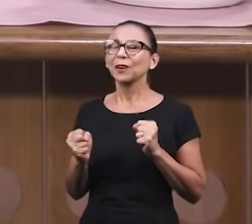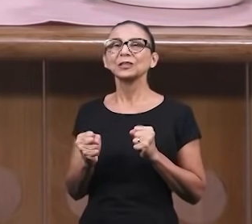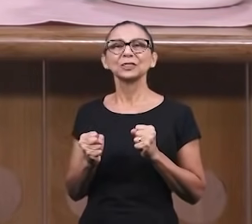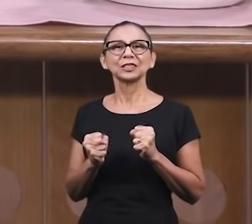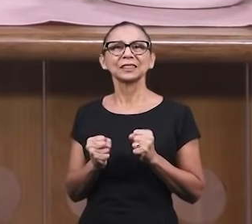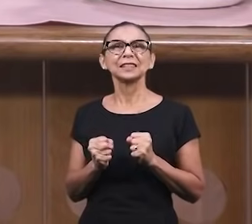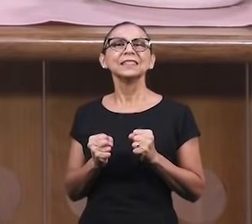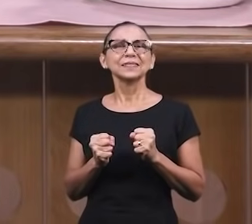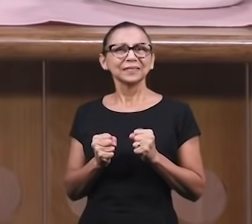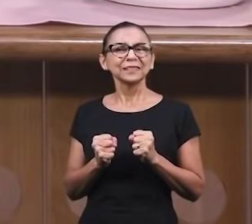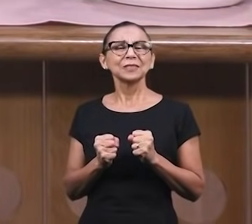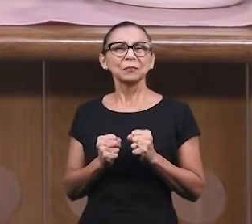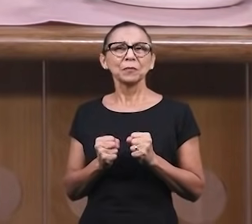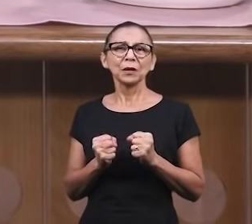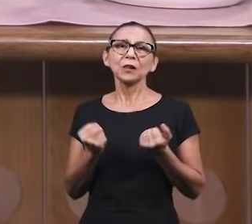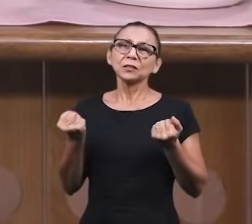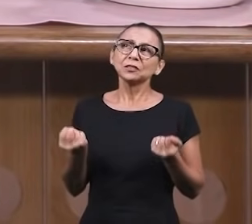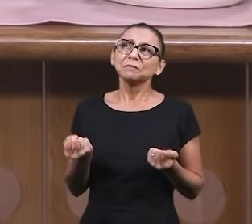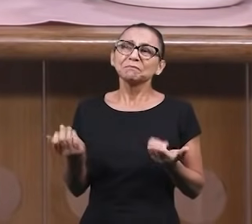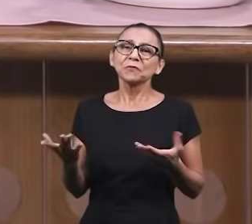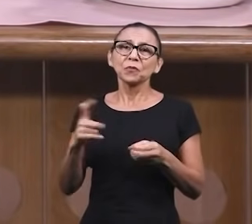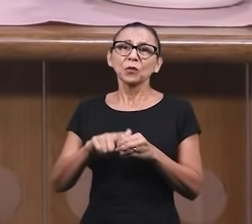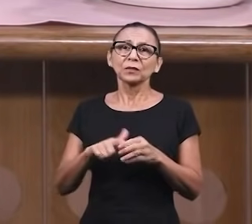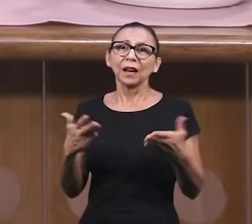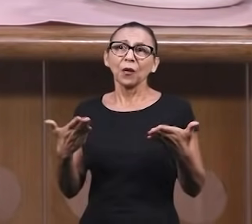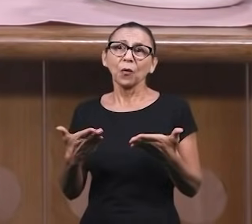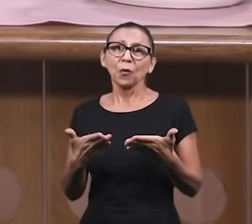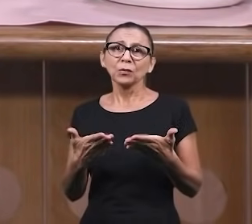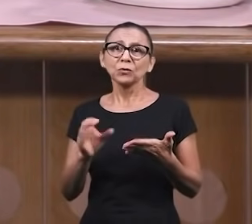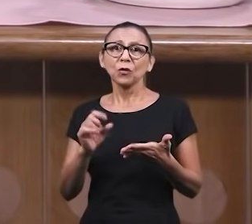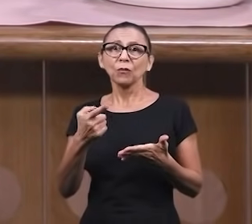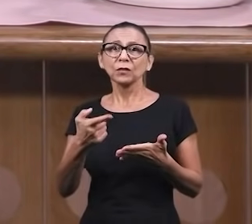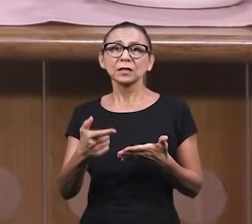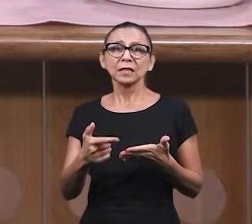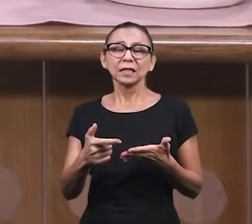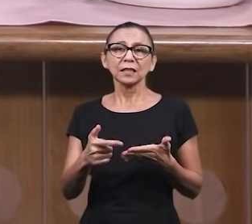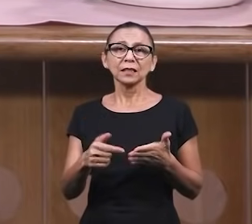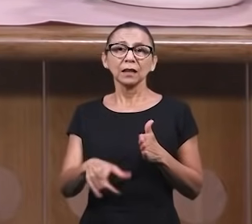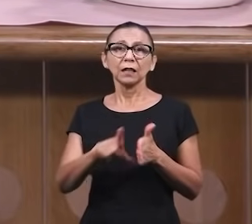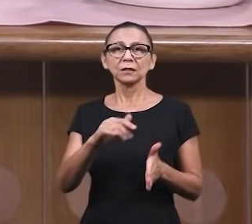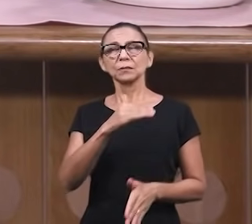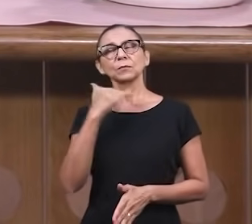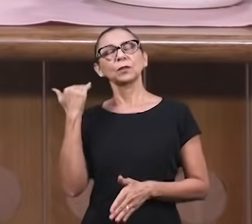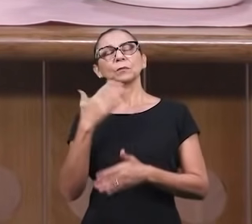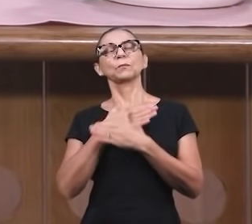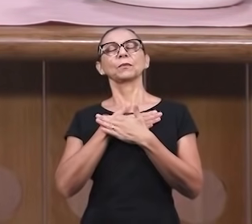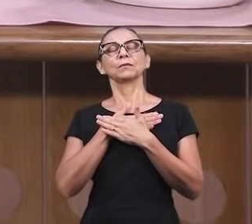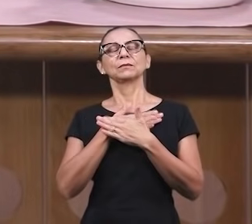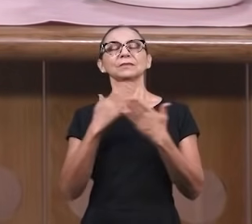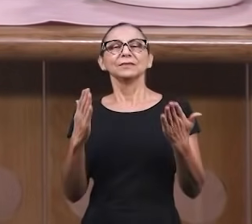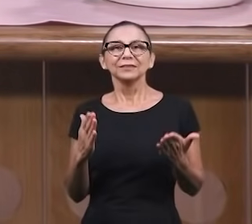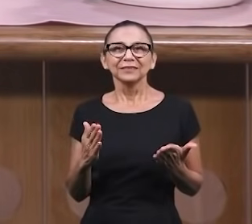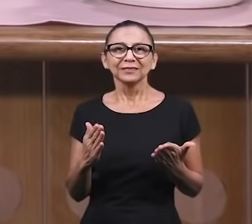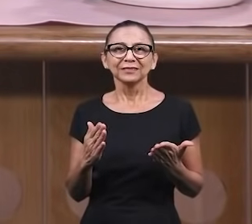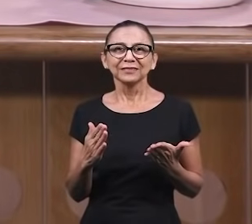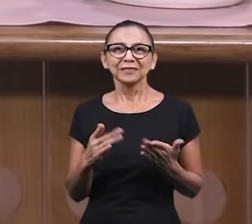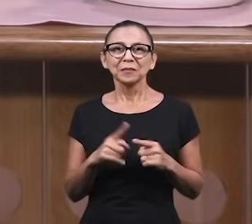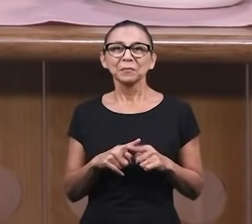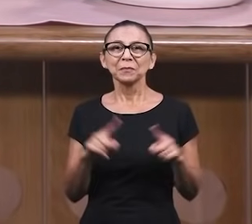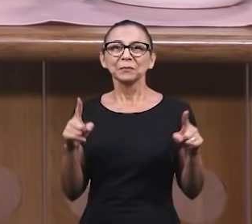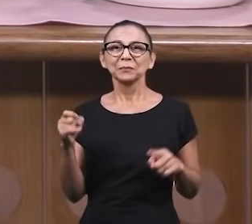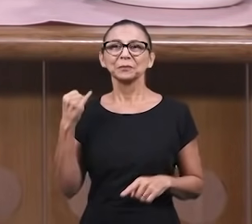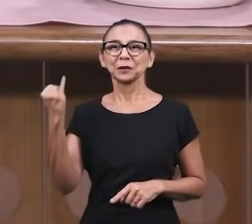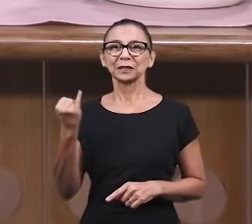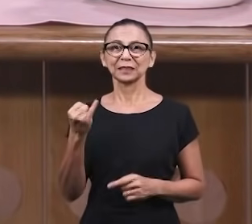amanhã, pode demorar um pouquinho. Você pode ir antes, mas você também pode ouvir o toque da trombeta. Não importa, o que importa é que a